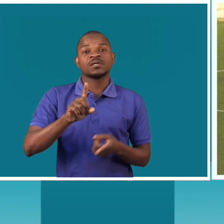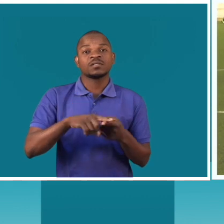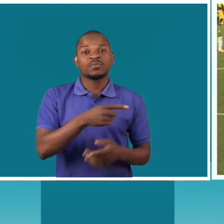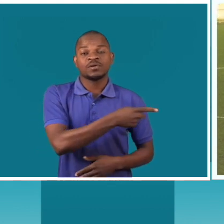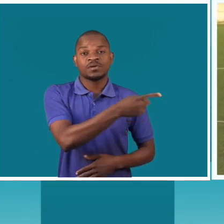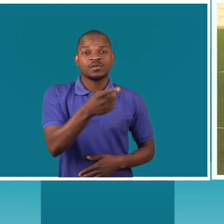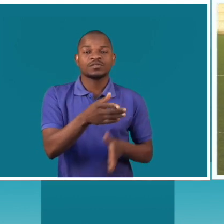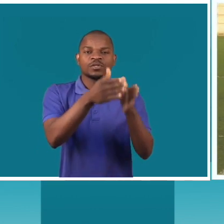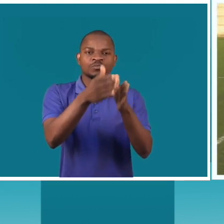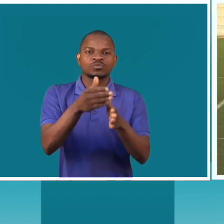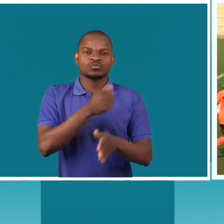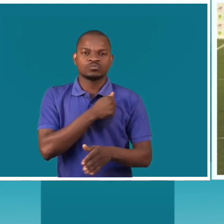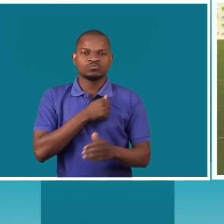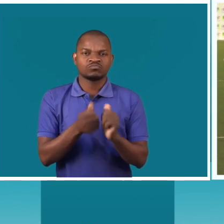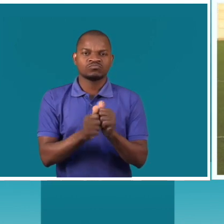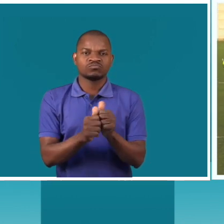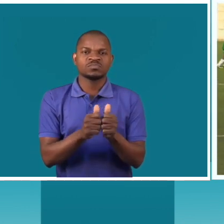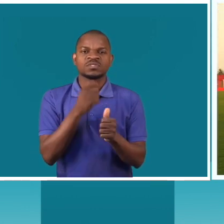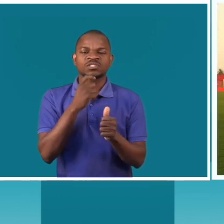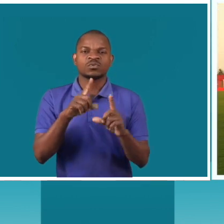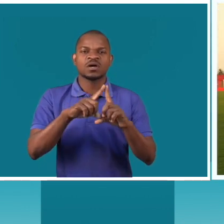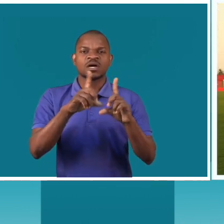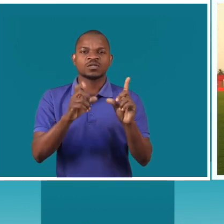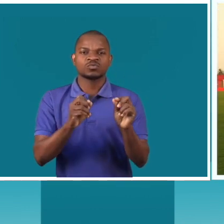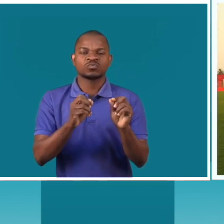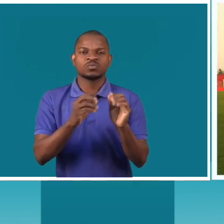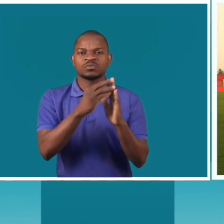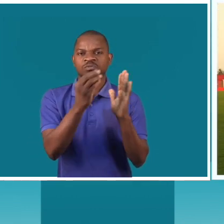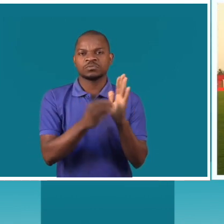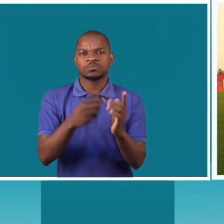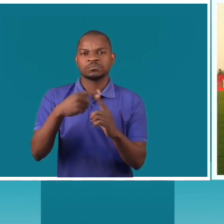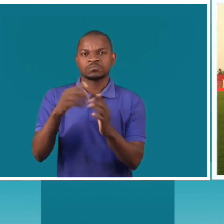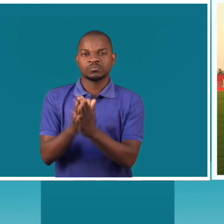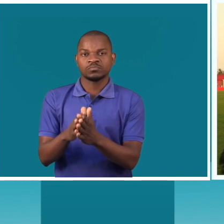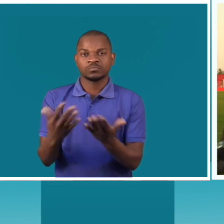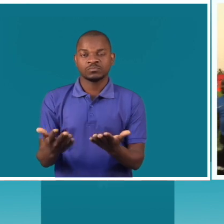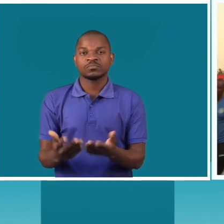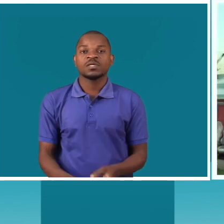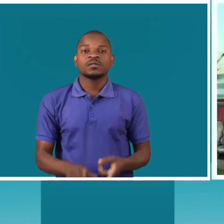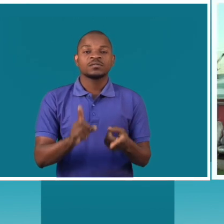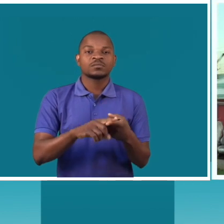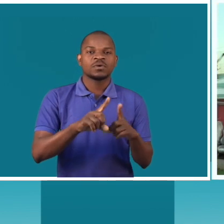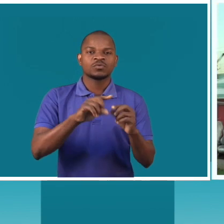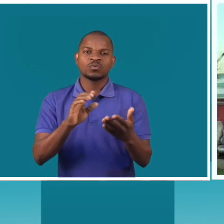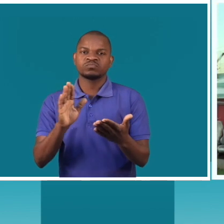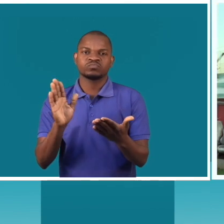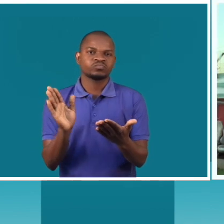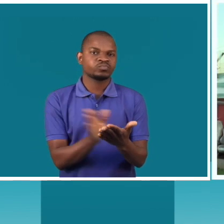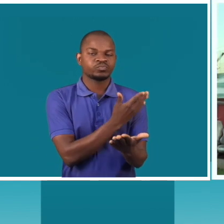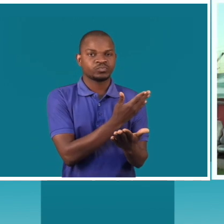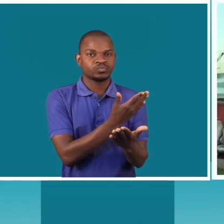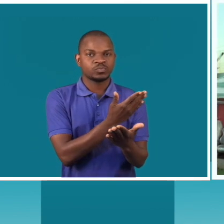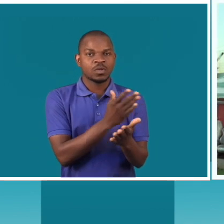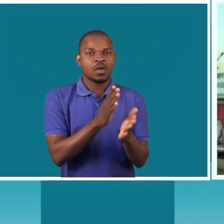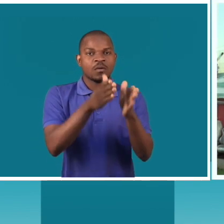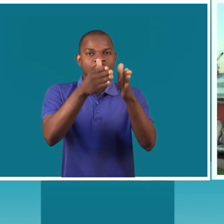psicológicas. Segundo eles, afetam no rendimento da equipa. A chicotada psicológica